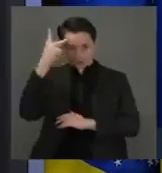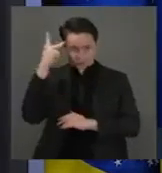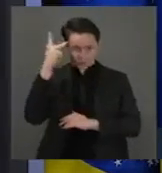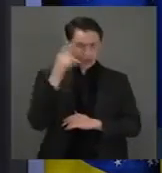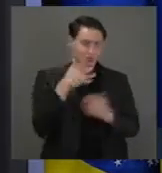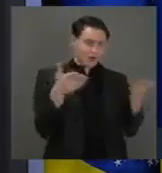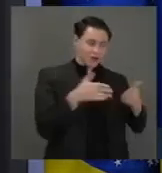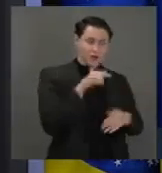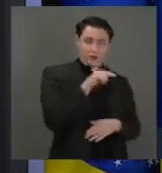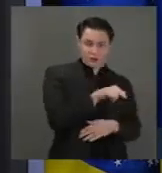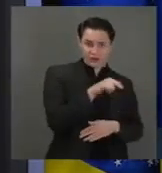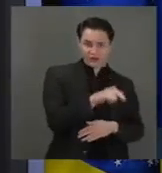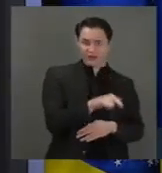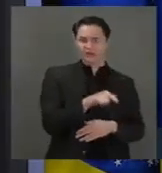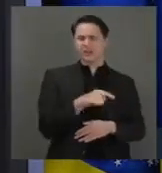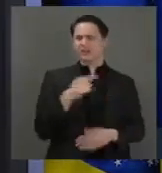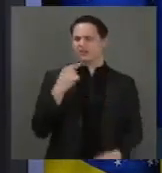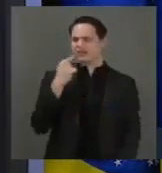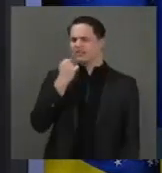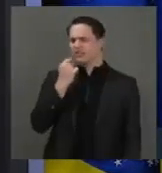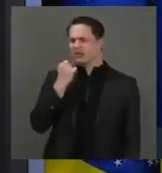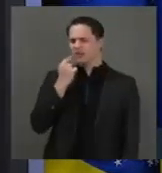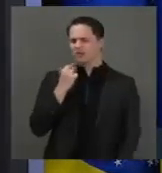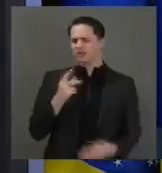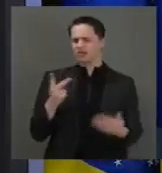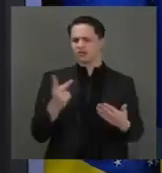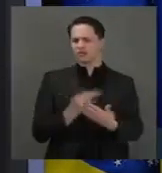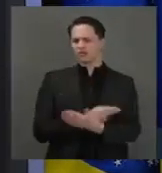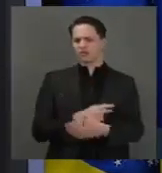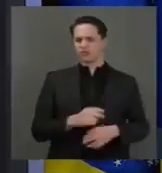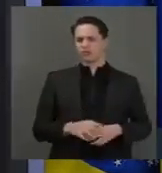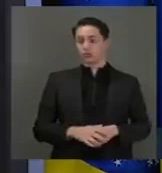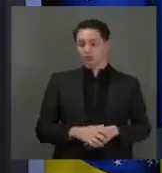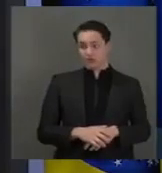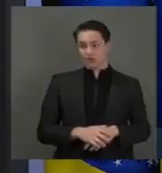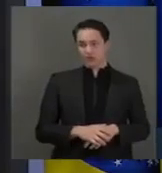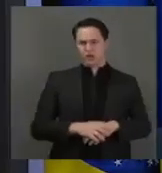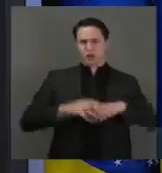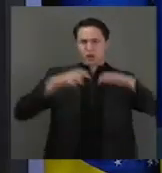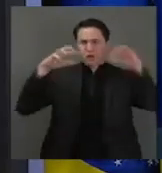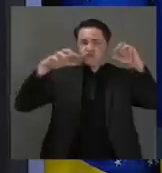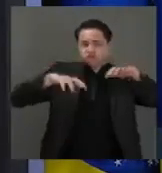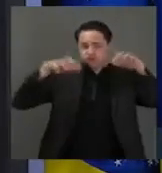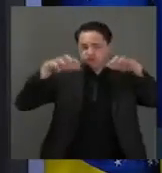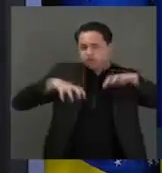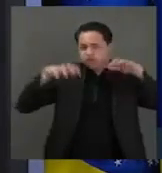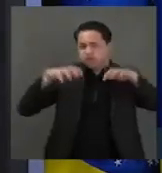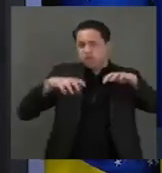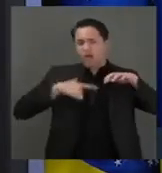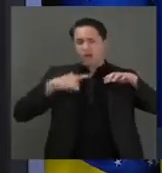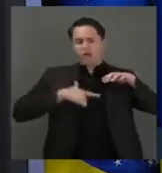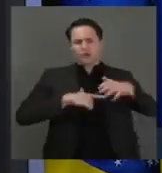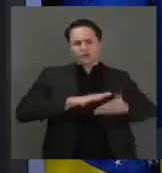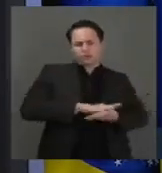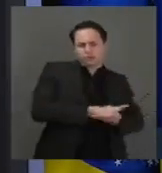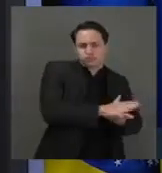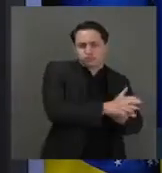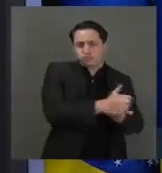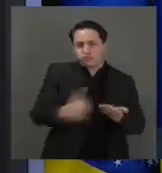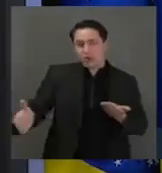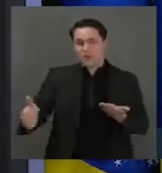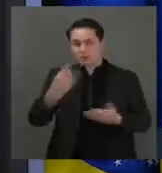estamos falando de milhares. Milhares que estão sendo abandonados. A busca desenfreada pelo